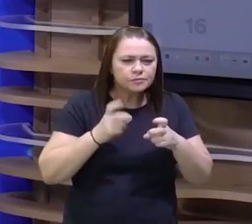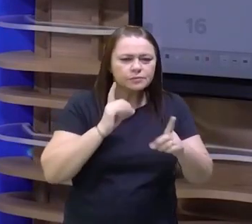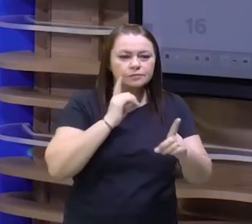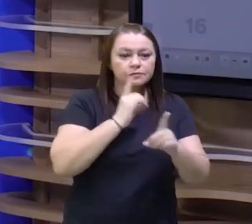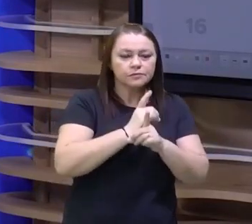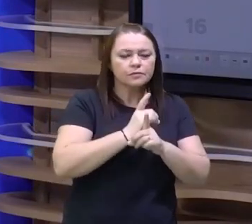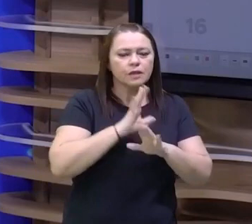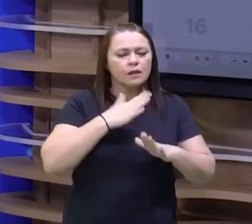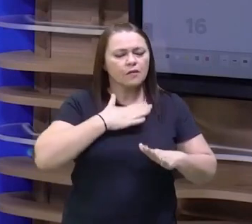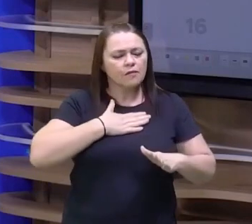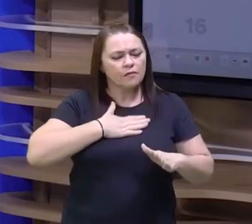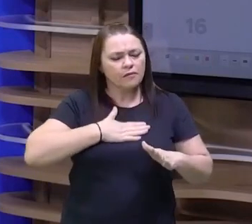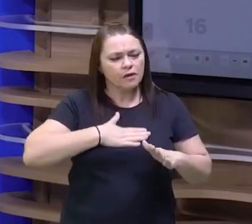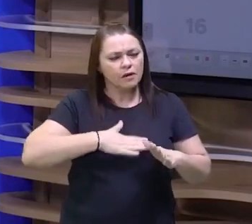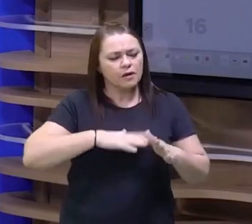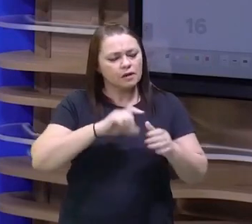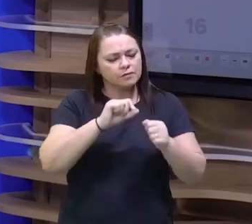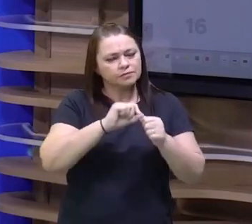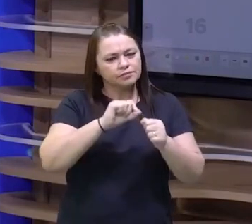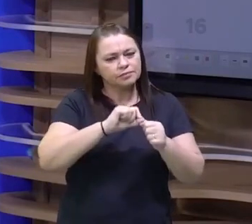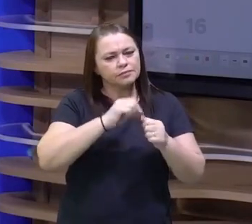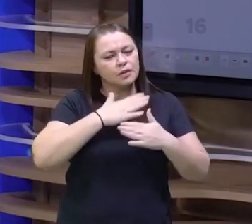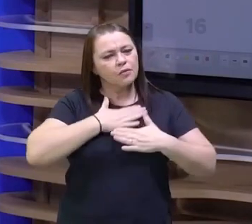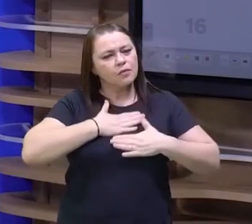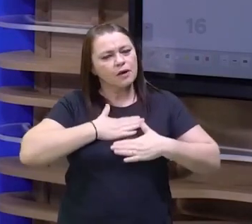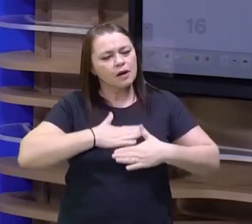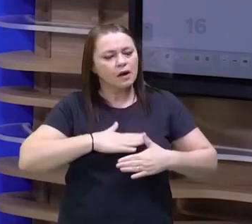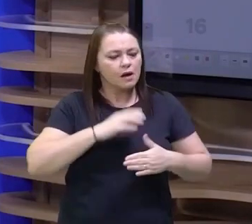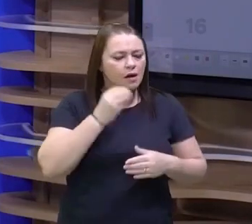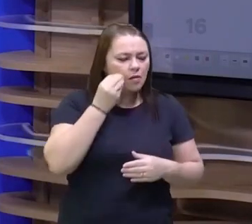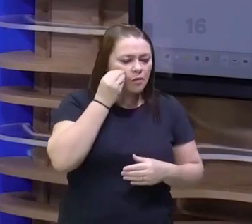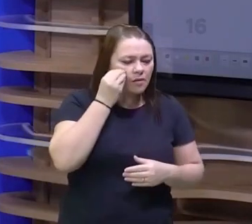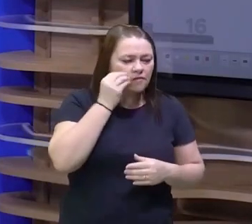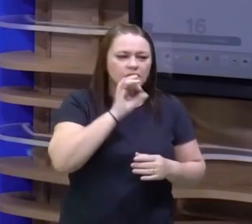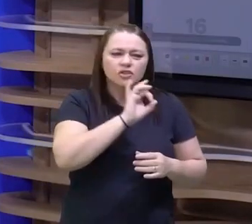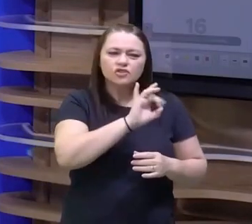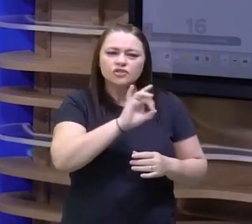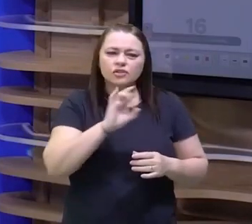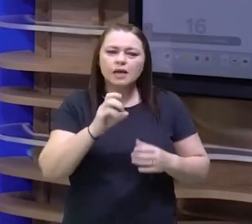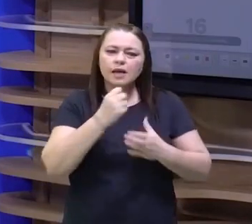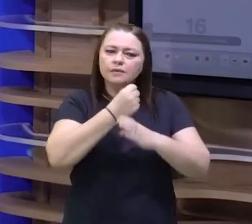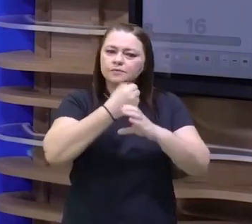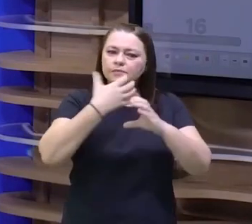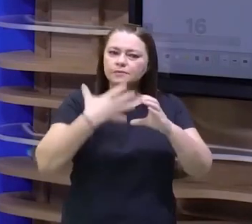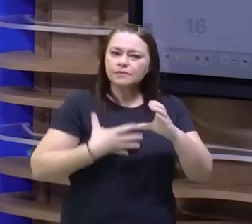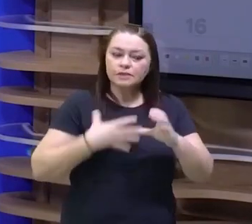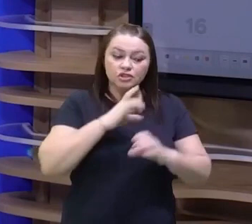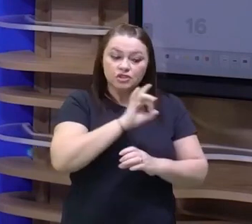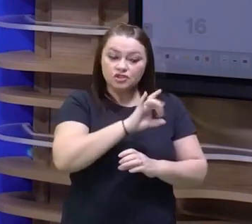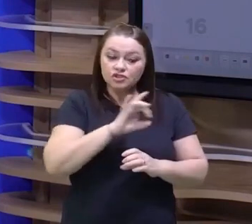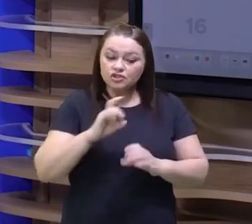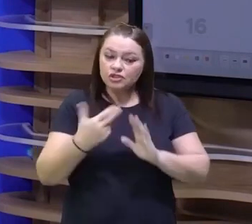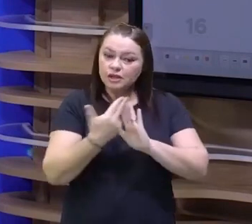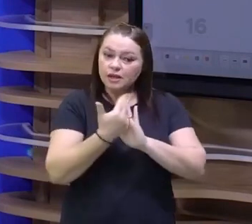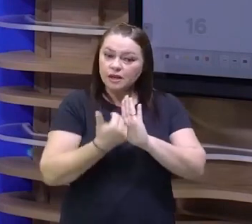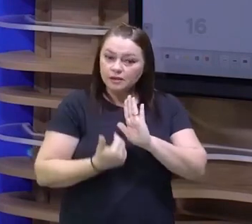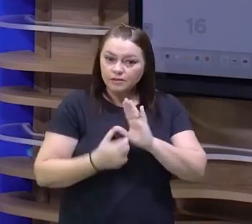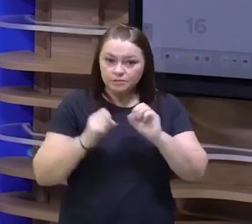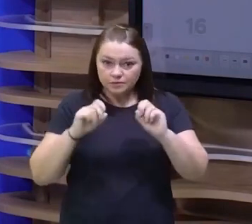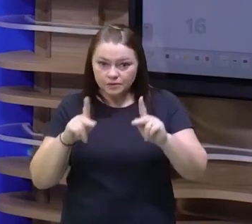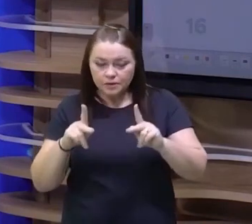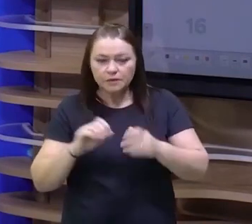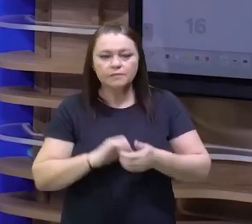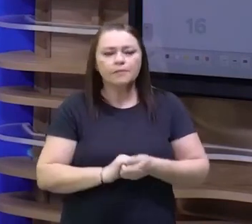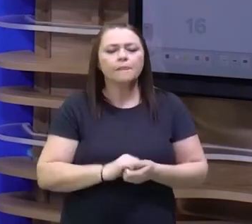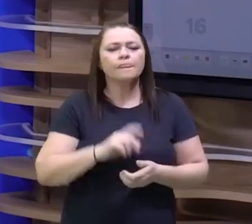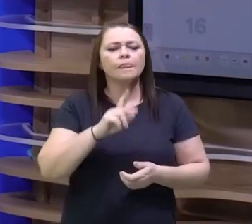com observação, com cuidado, com calma. Veja cada característica de cada figura plana, ok? Professor, o